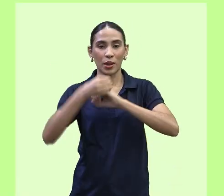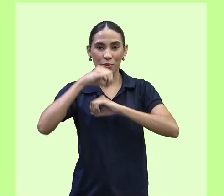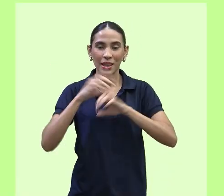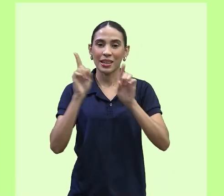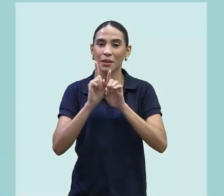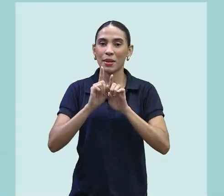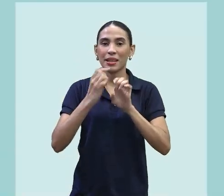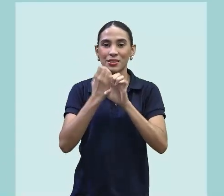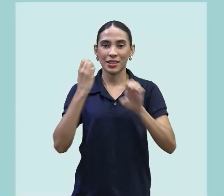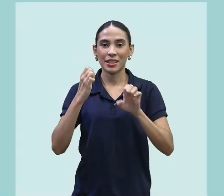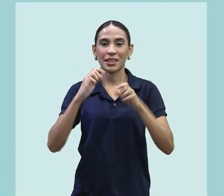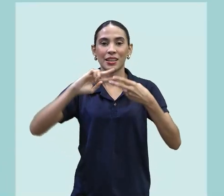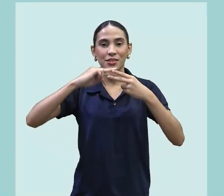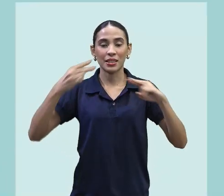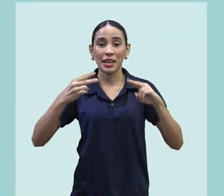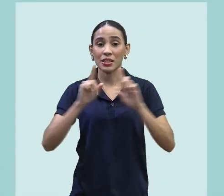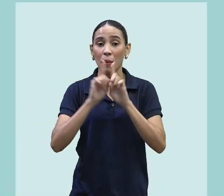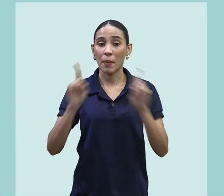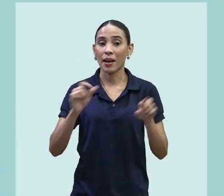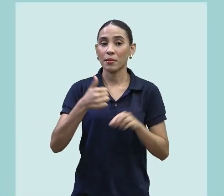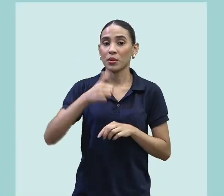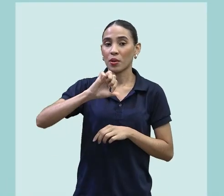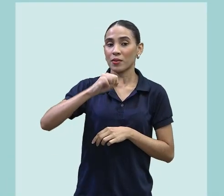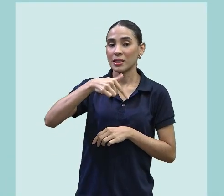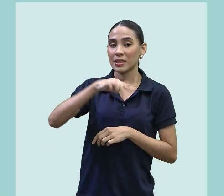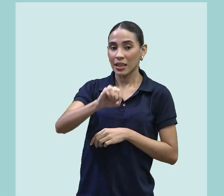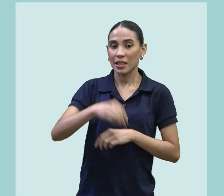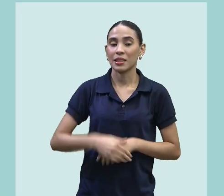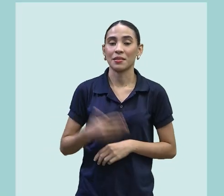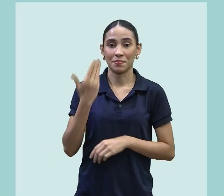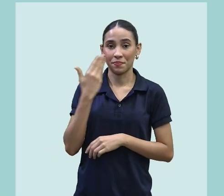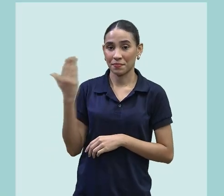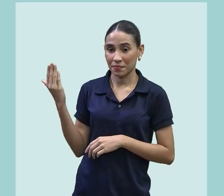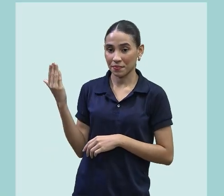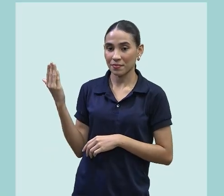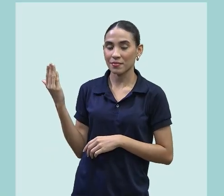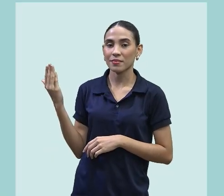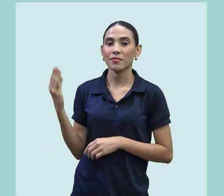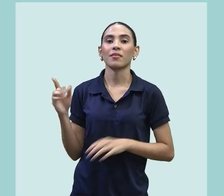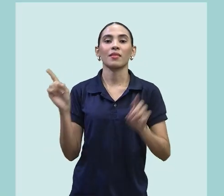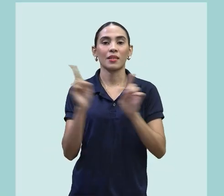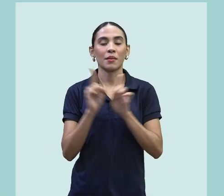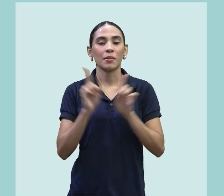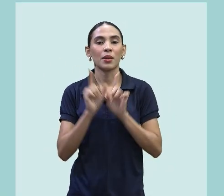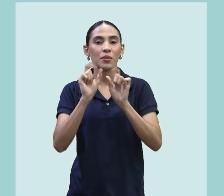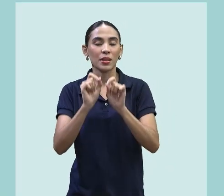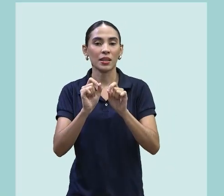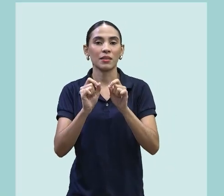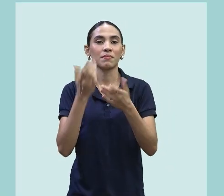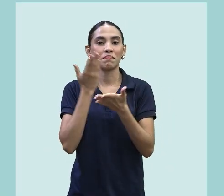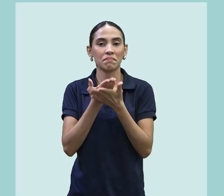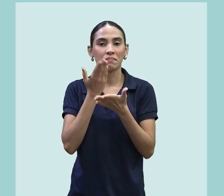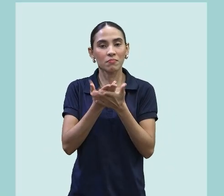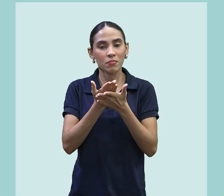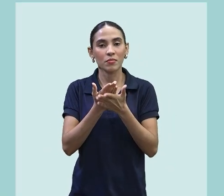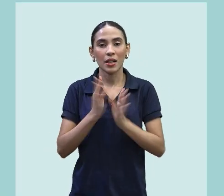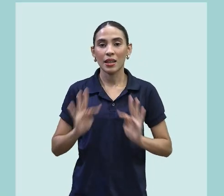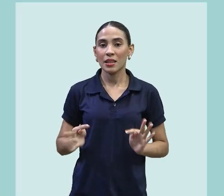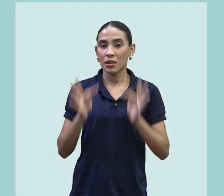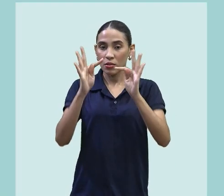genética. Na década de 1970, Sanger e Gilbert desenvolveram